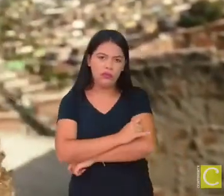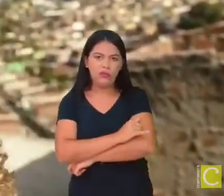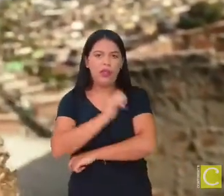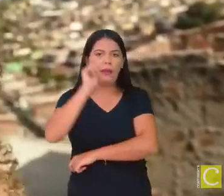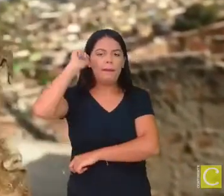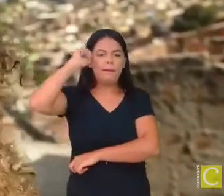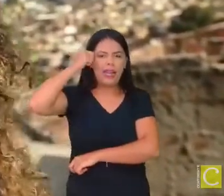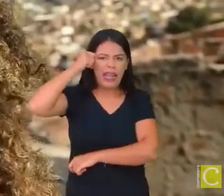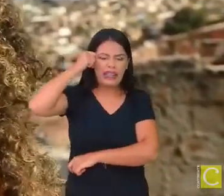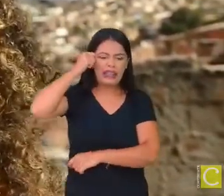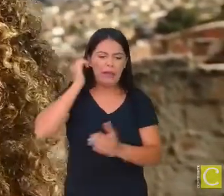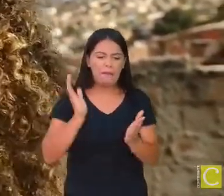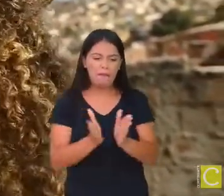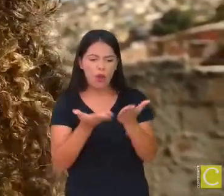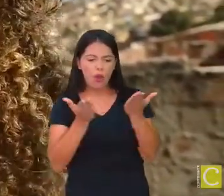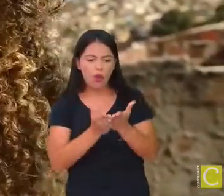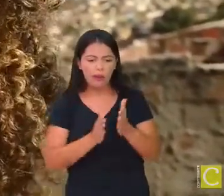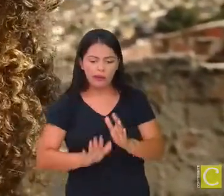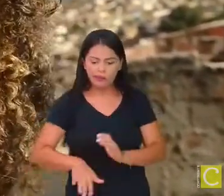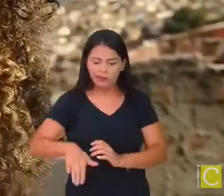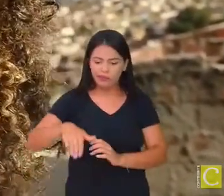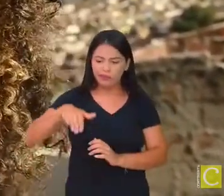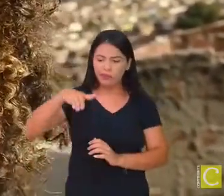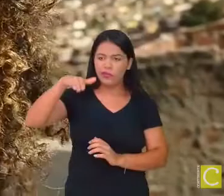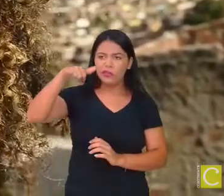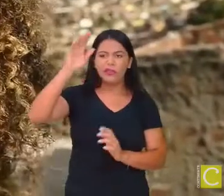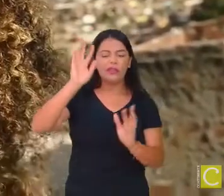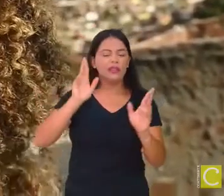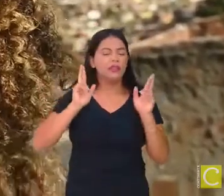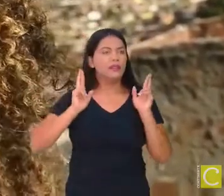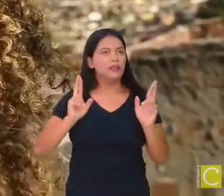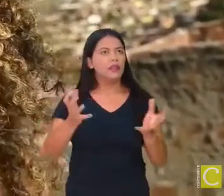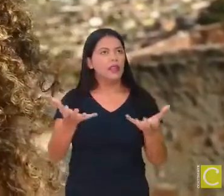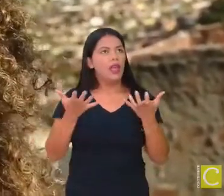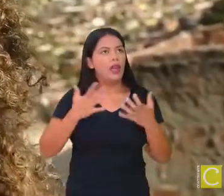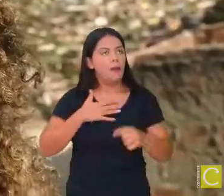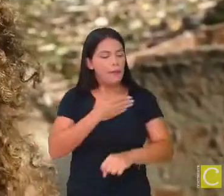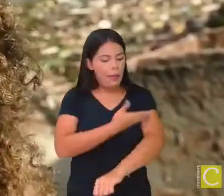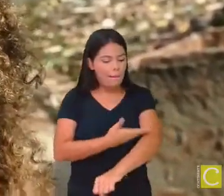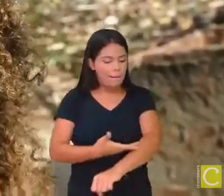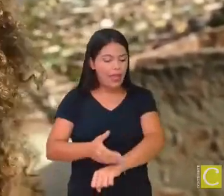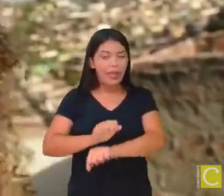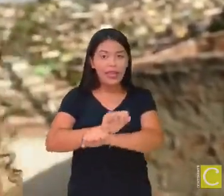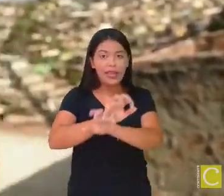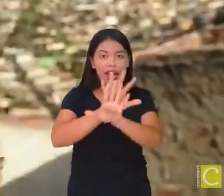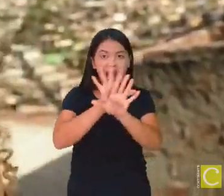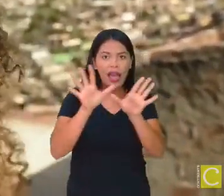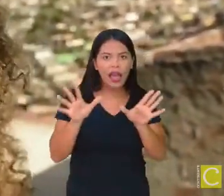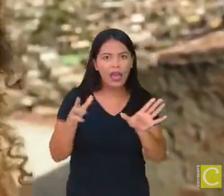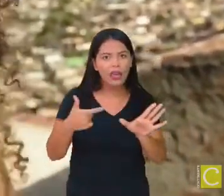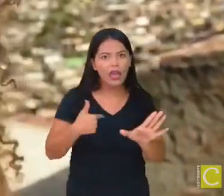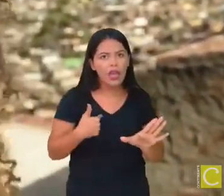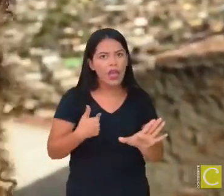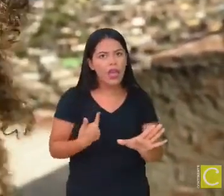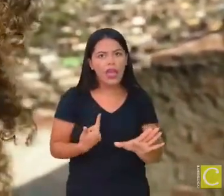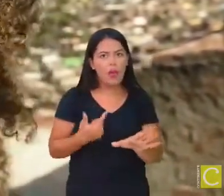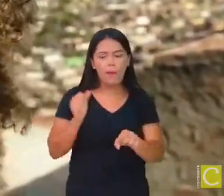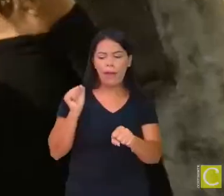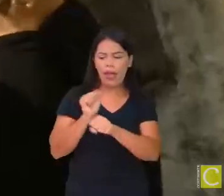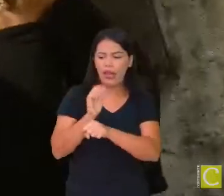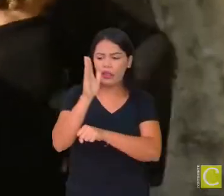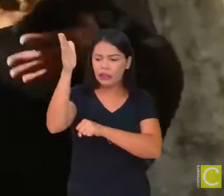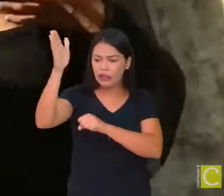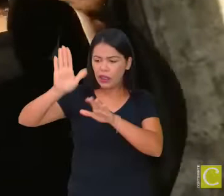Cresci ansiando pelo dia em que minha pele aos poucos começaria a clarear. Deixei de ir à praia, de brincar na